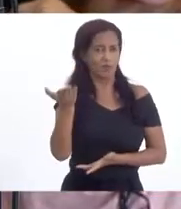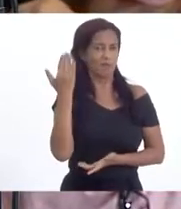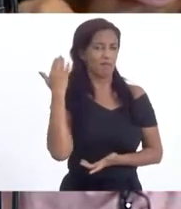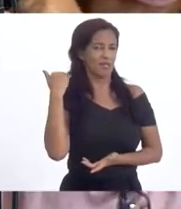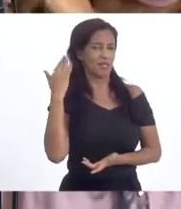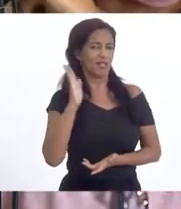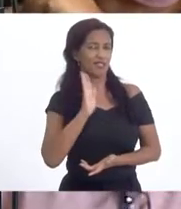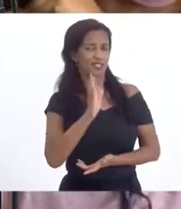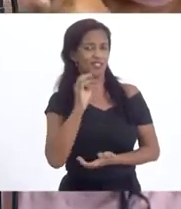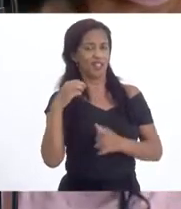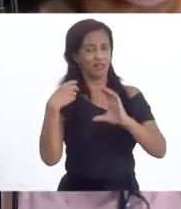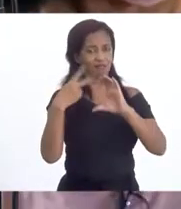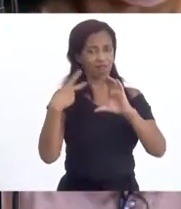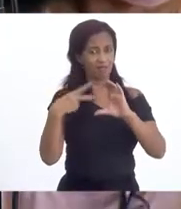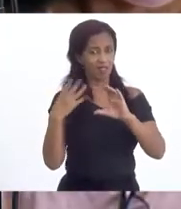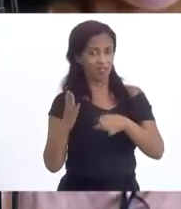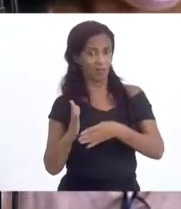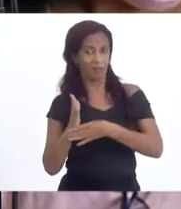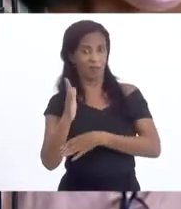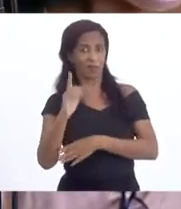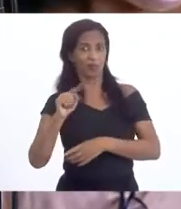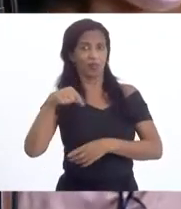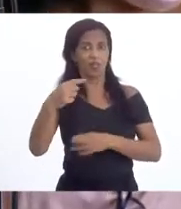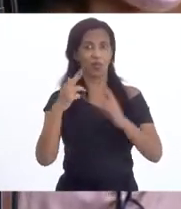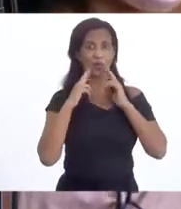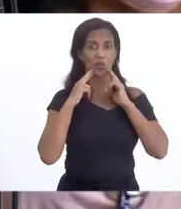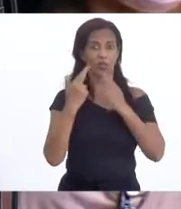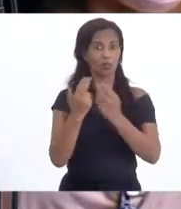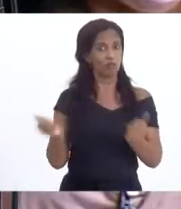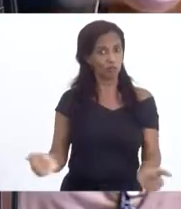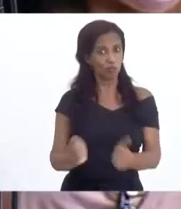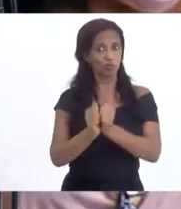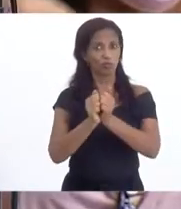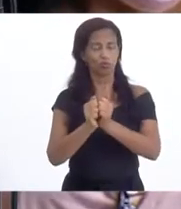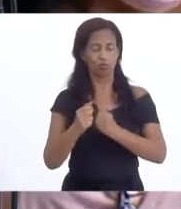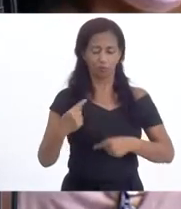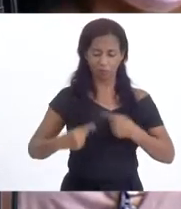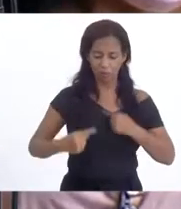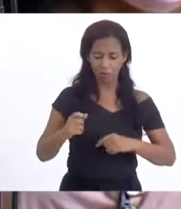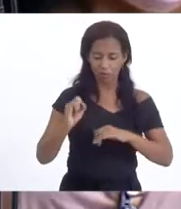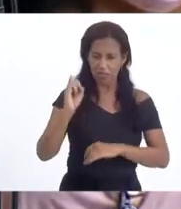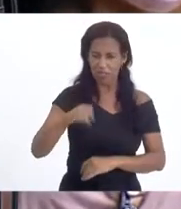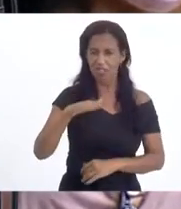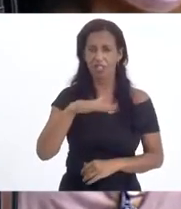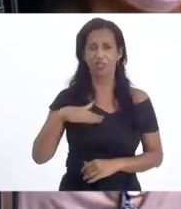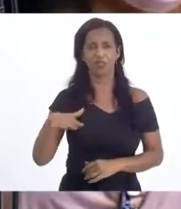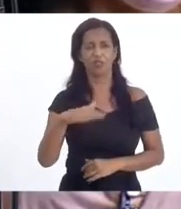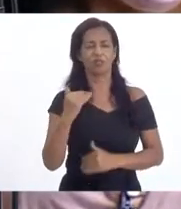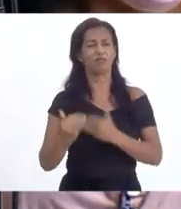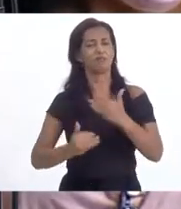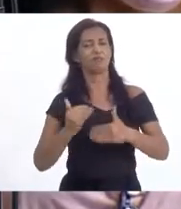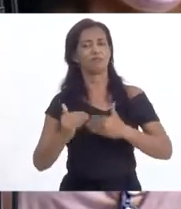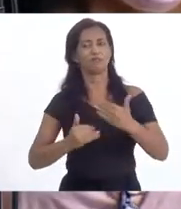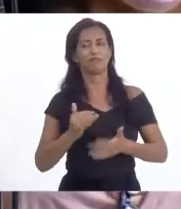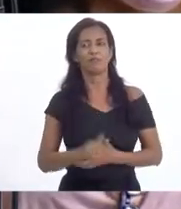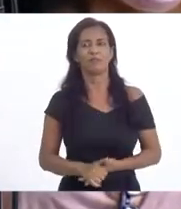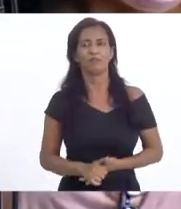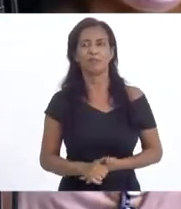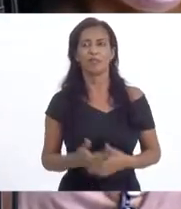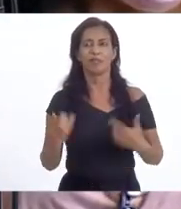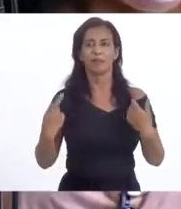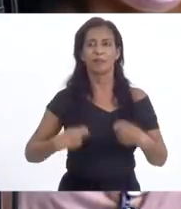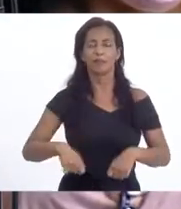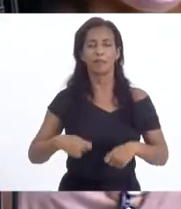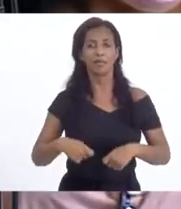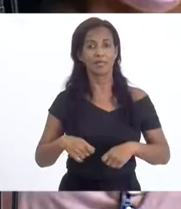retrasada, passamos na Câmara de Vereadores e na próxima reunião já estamos juntos com vocês para discutir sim de forma regionalizada o nosso desenvolvimento. Precisamos romper